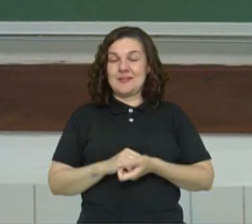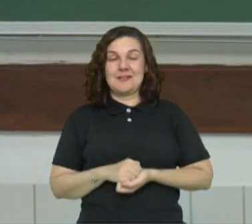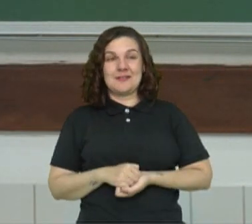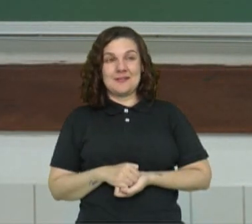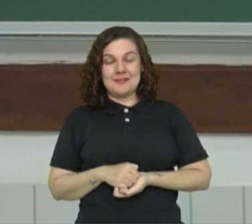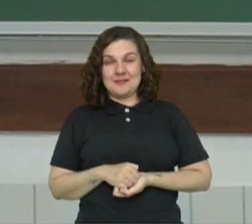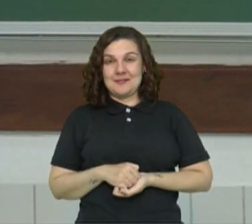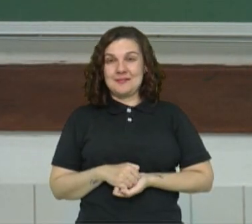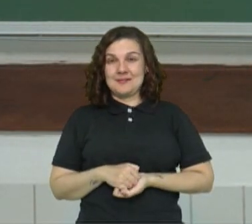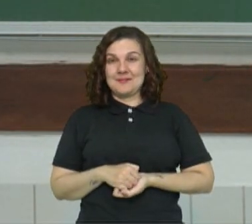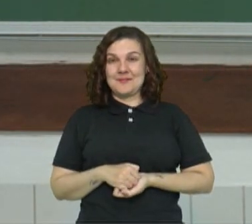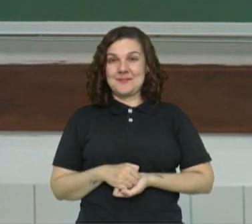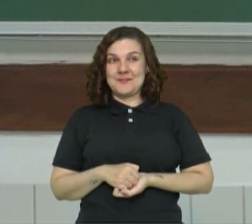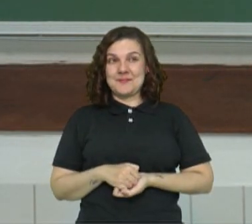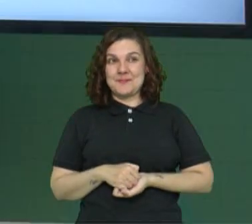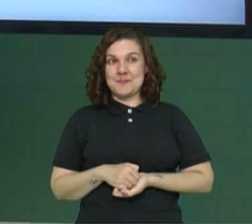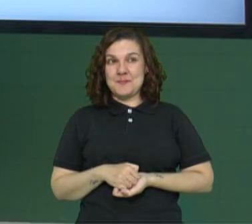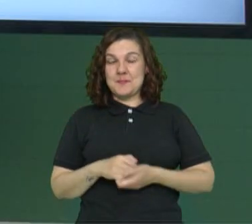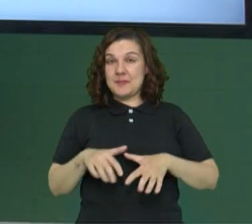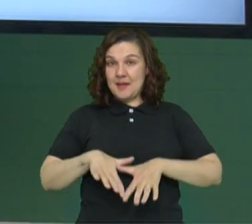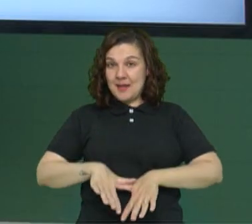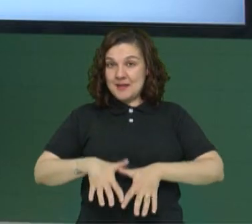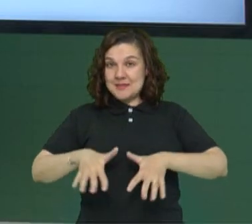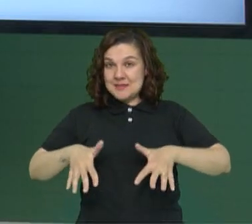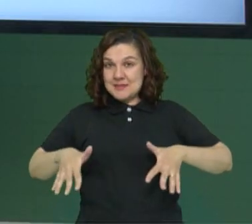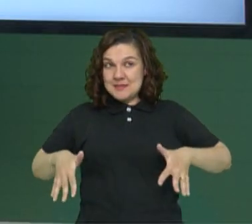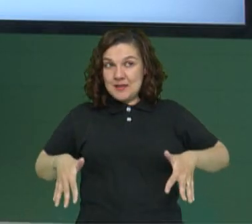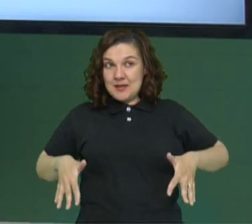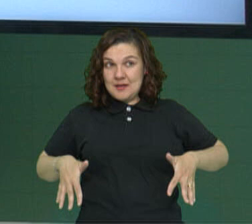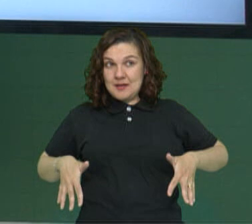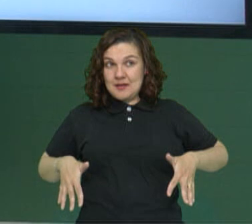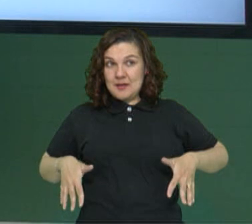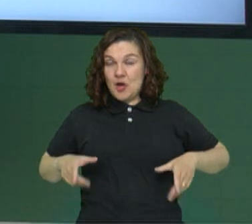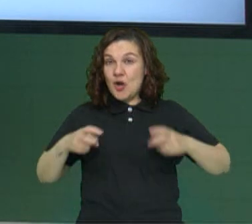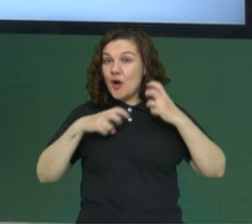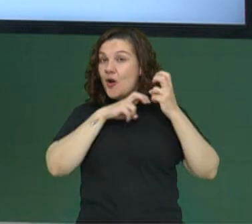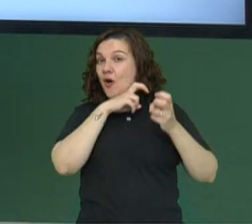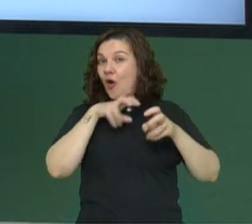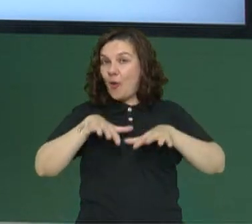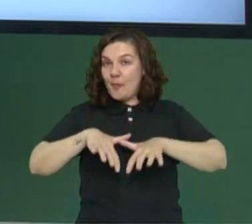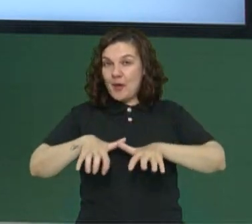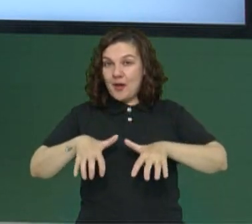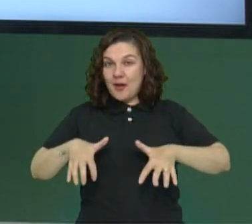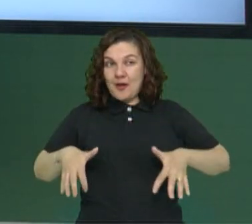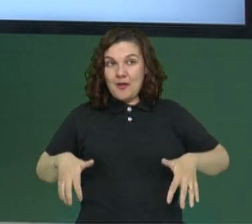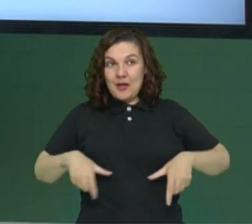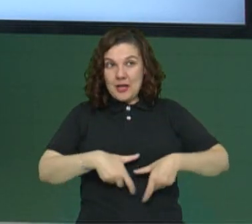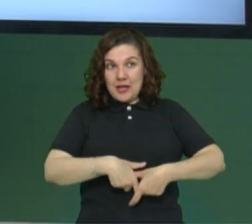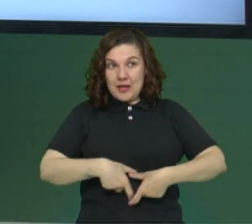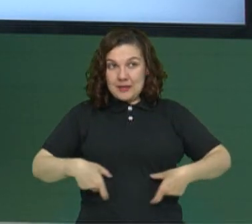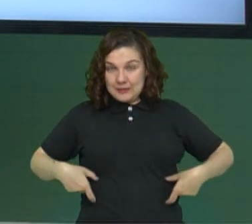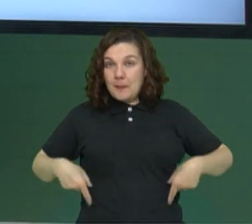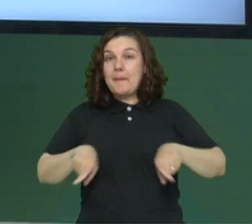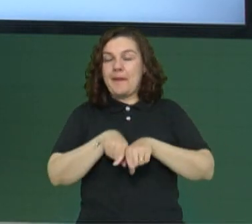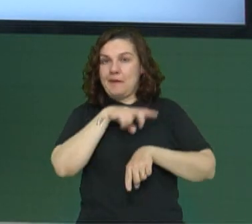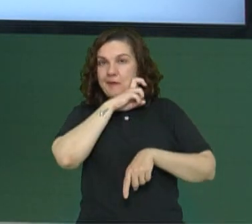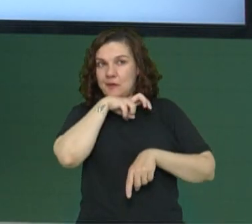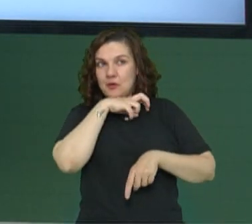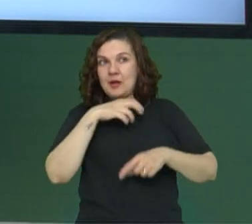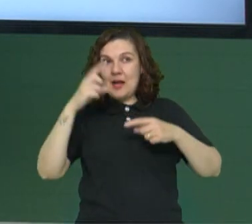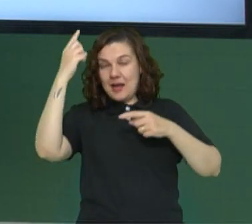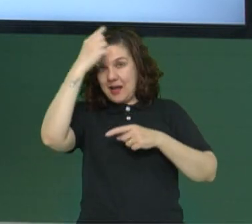tá? É uma saia de cobras, tá? Ela tem um cinturão de cobra,